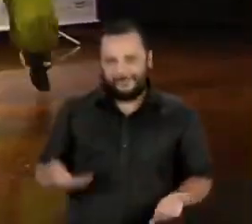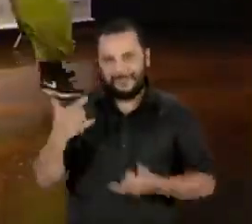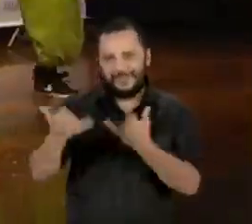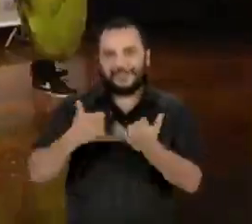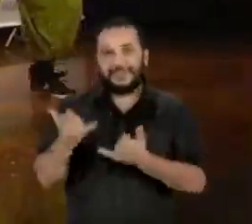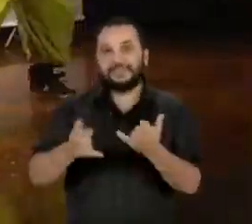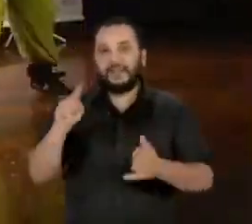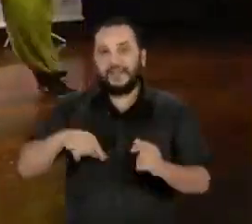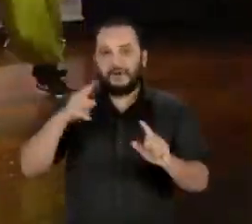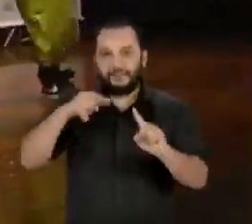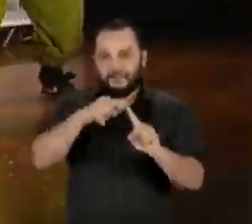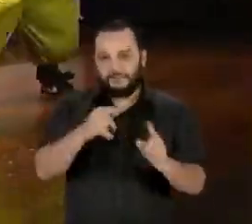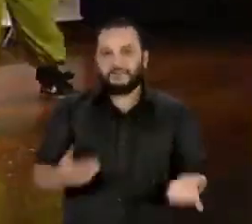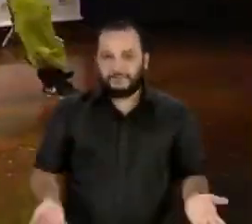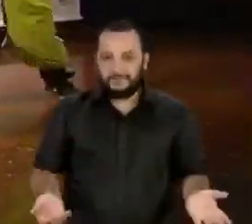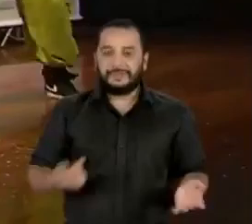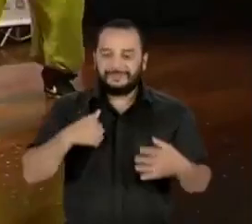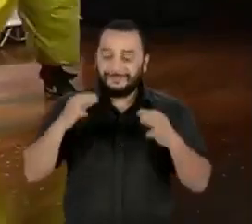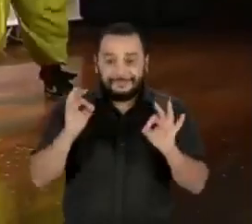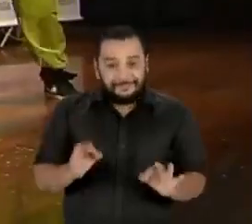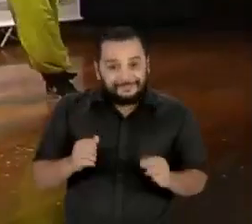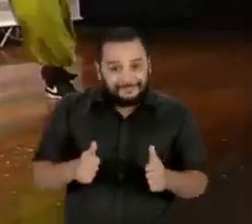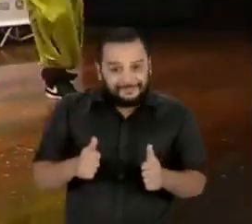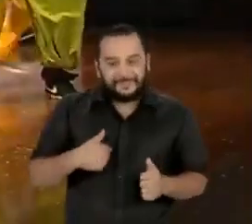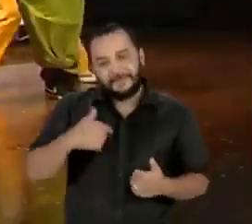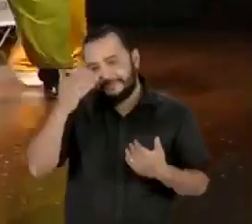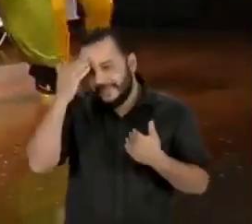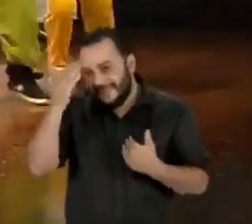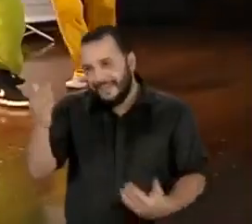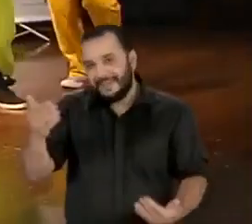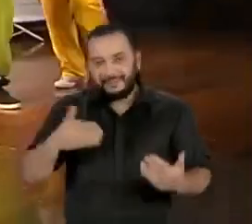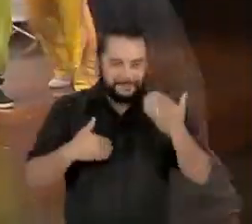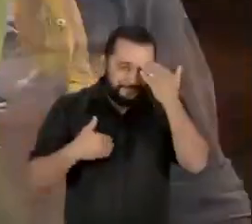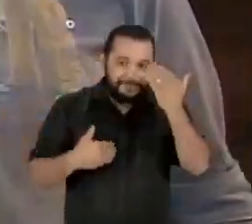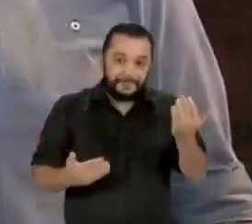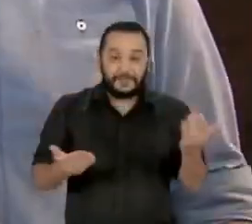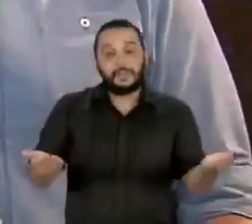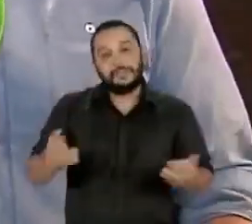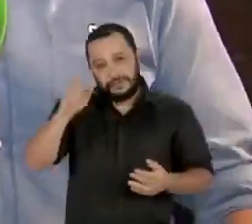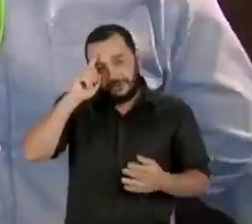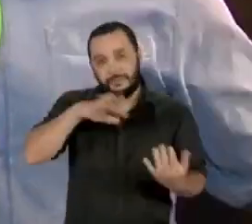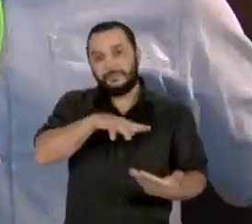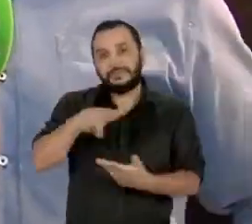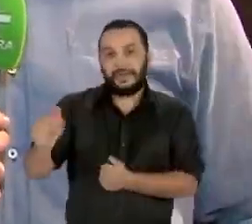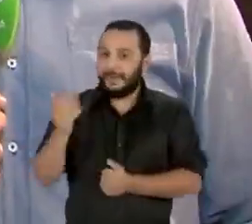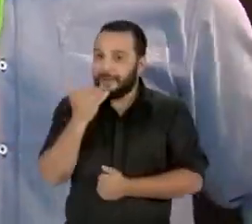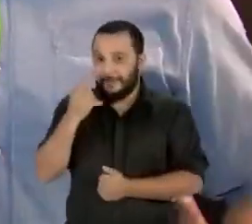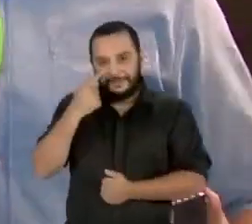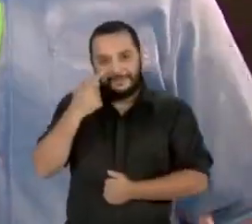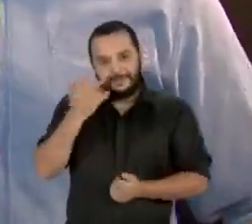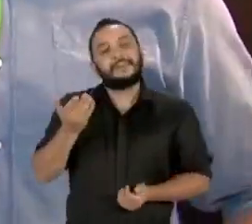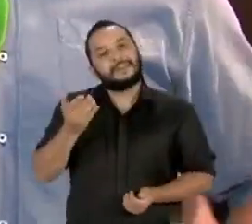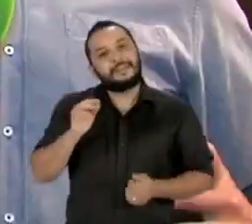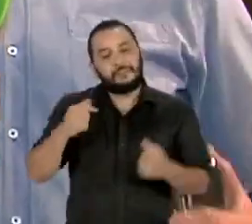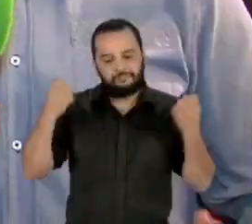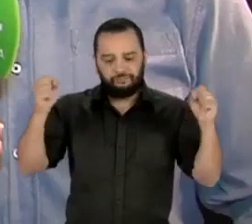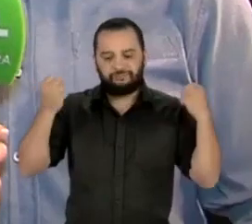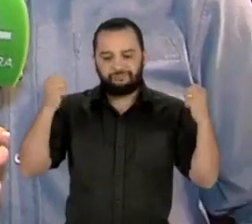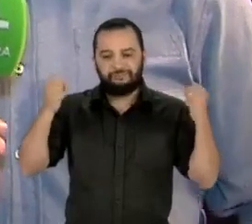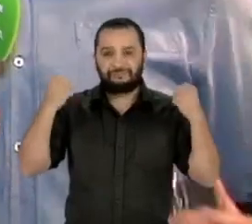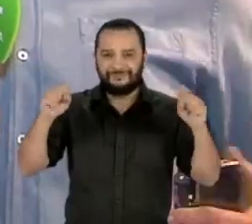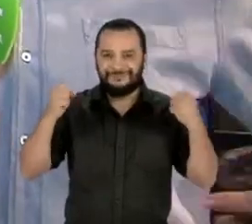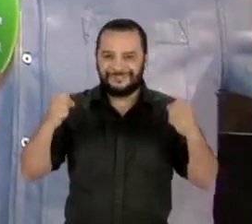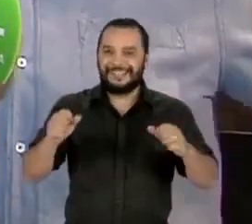que acho que é o nosso objetivo, né? Tá certo. Obrigado, Ronaldo. Obrigado, Cida, também. É isso aí, no Dia Mundial da Alimentação a gente está vendo aí que é só fazer exercício, a gente